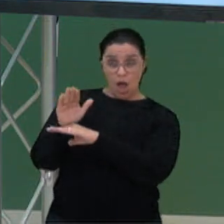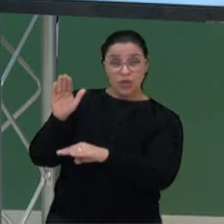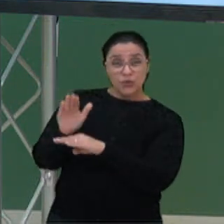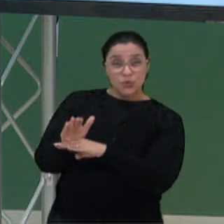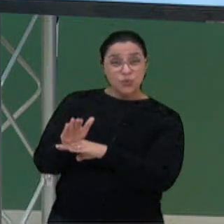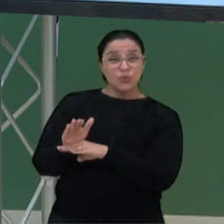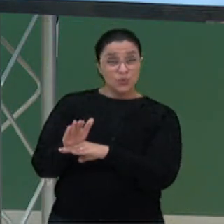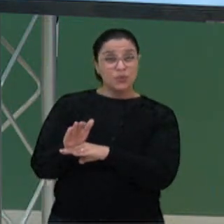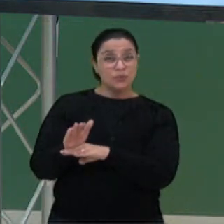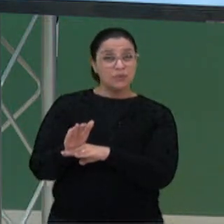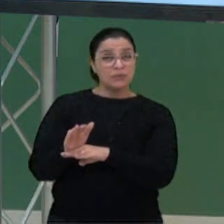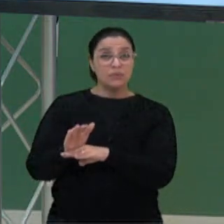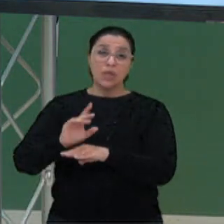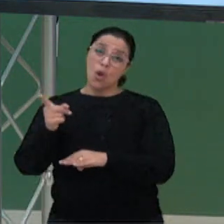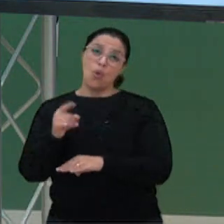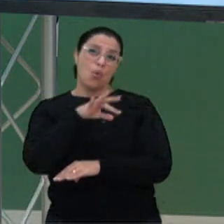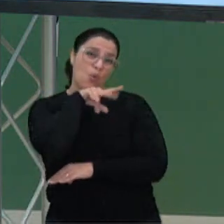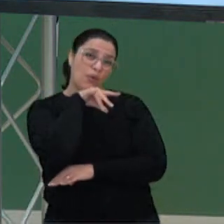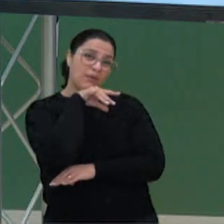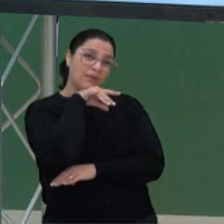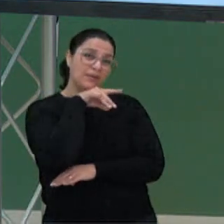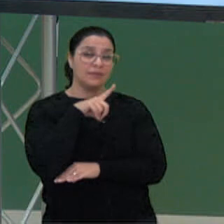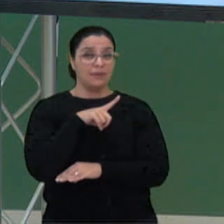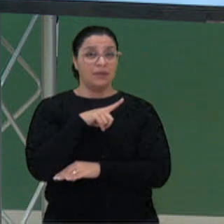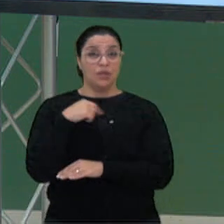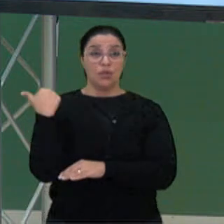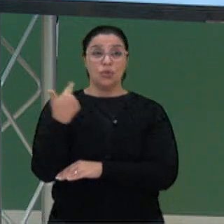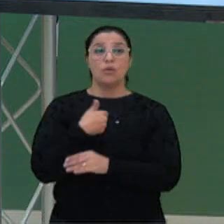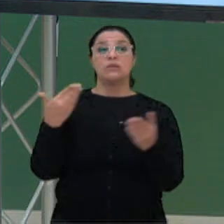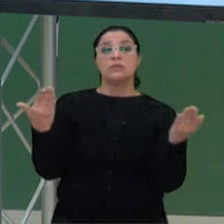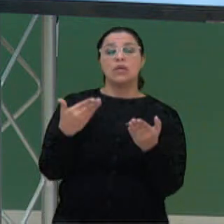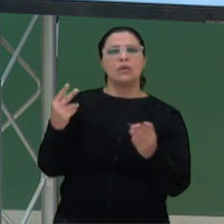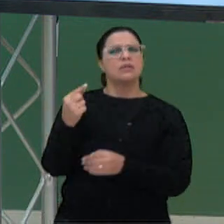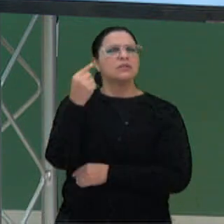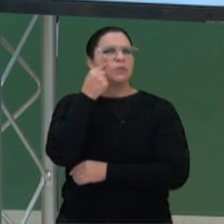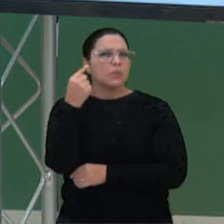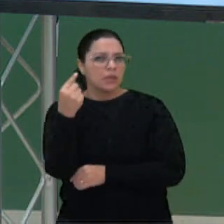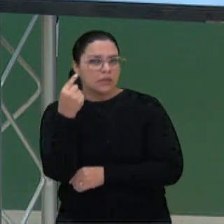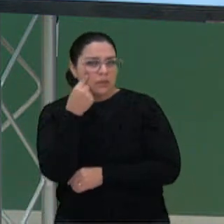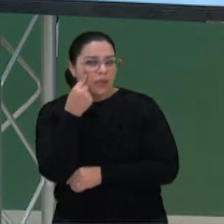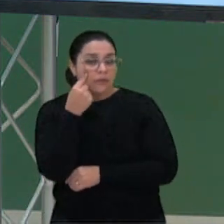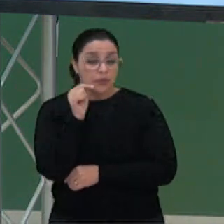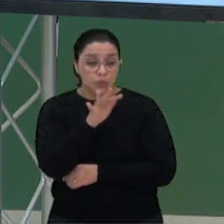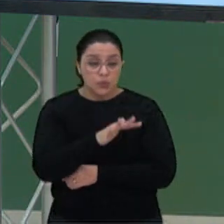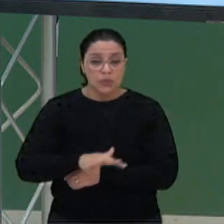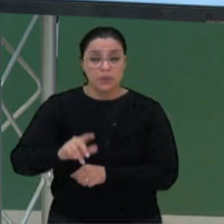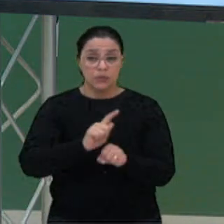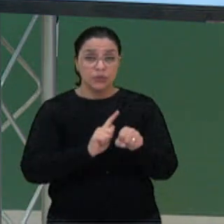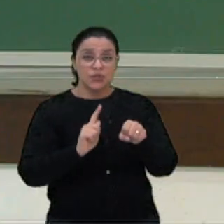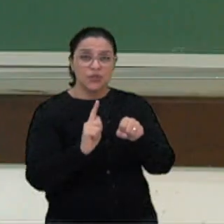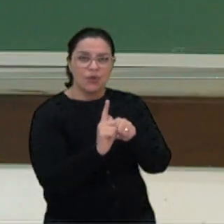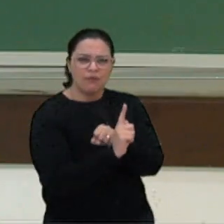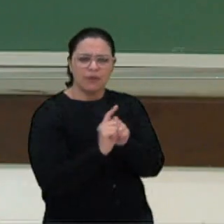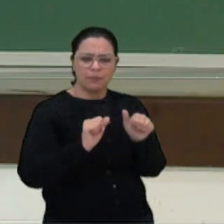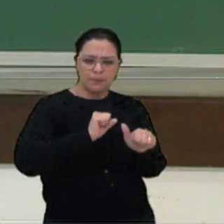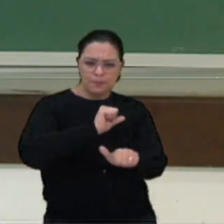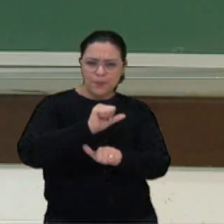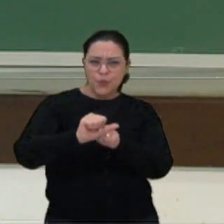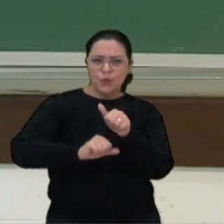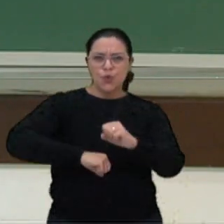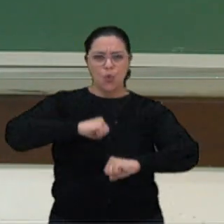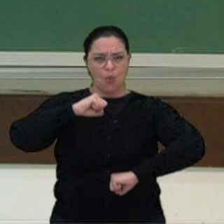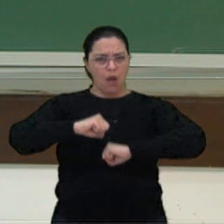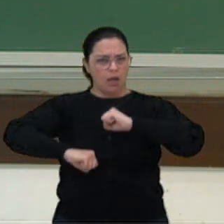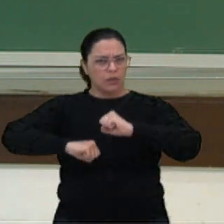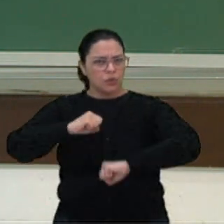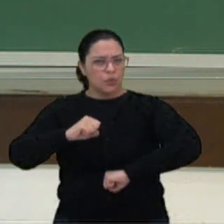benéfica. Existem mudanças que são benéficas. Mas no nosso caso aqui, se eu pensar no espaço geográfico, nas mudanças a partir da